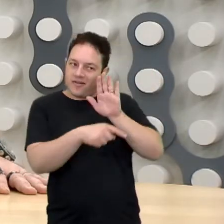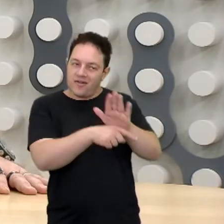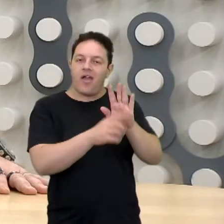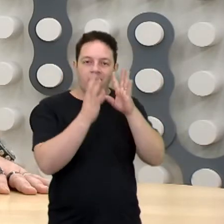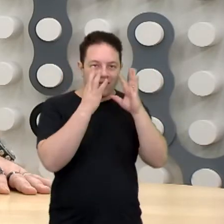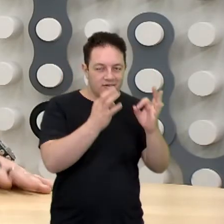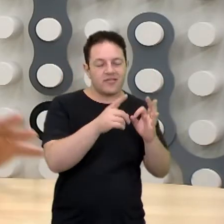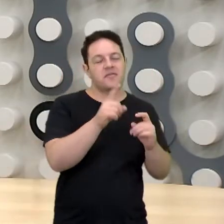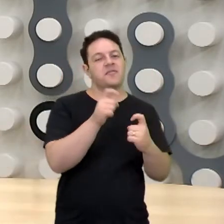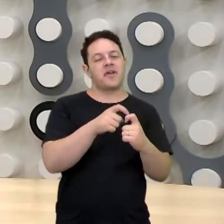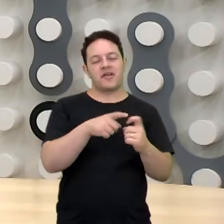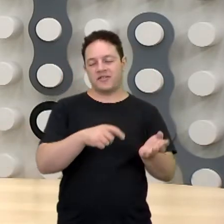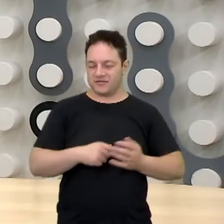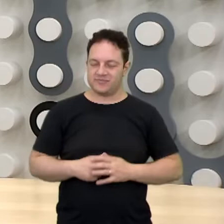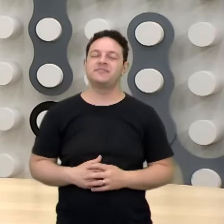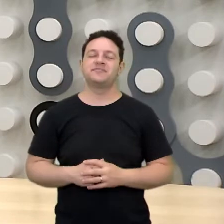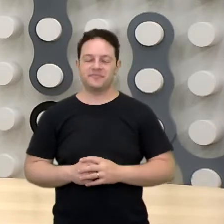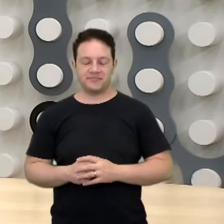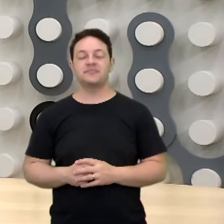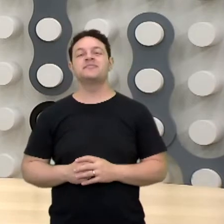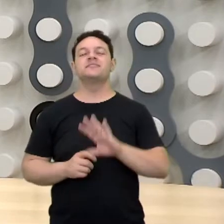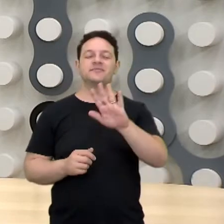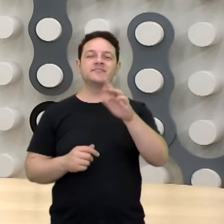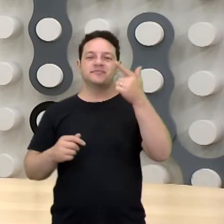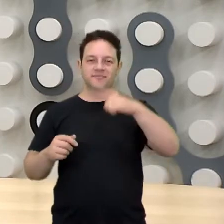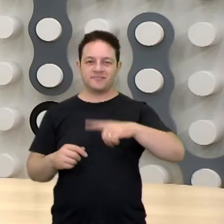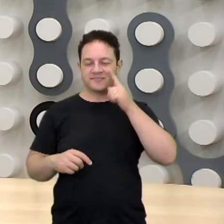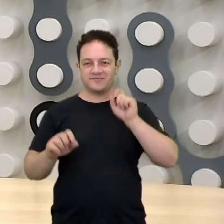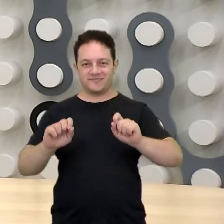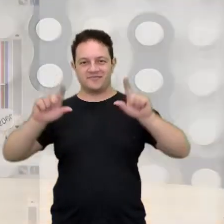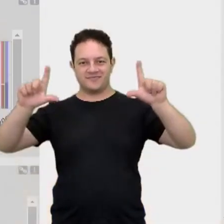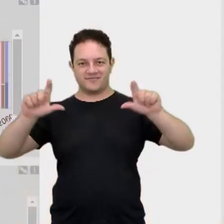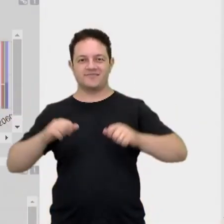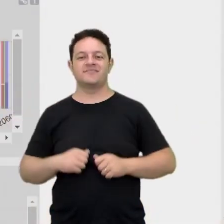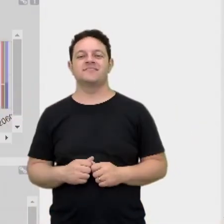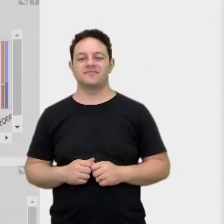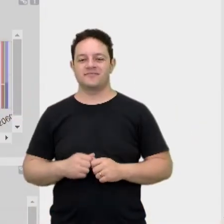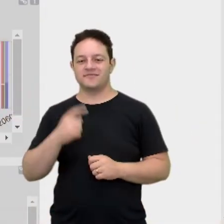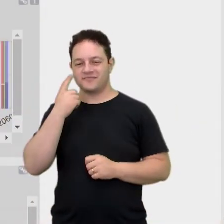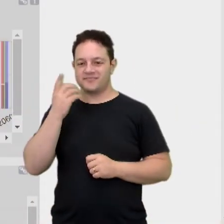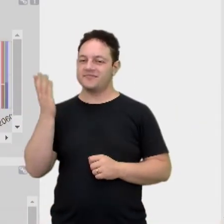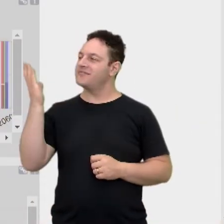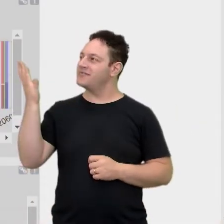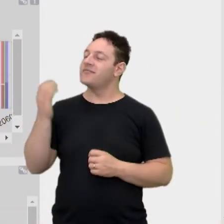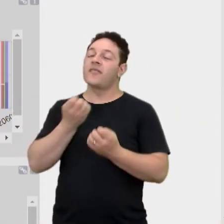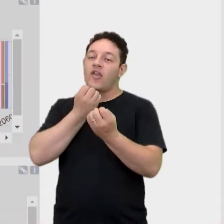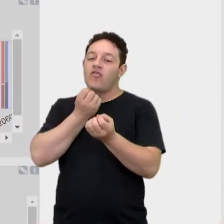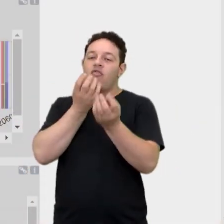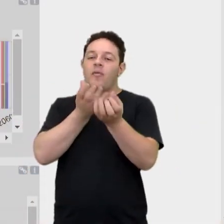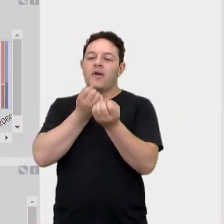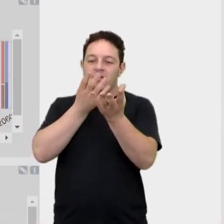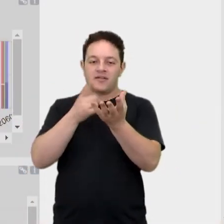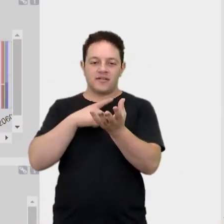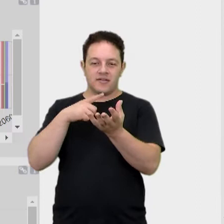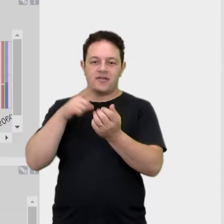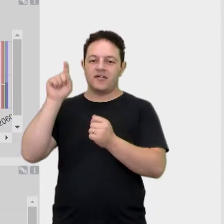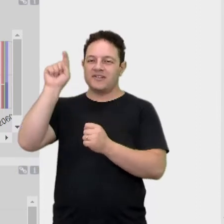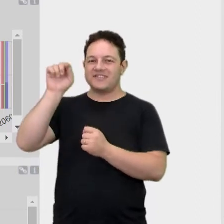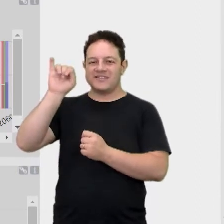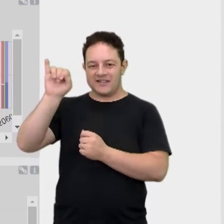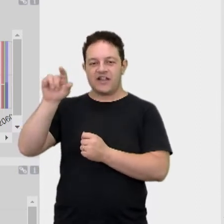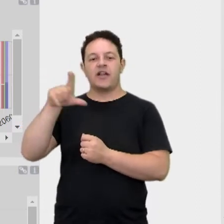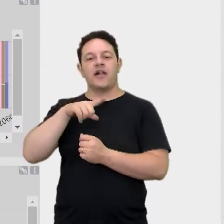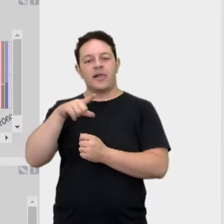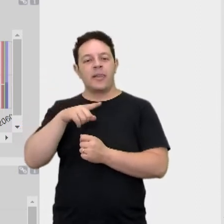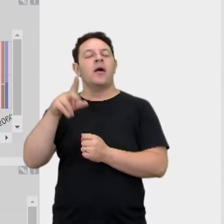aí, voltando lá para a tela, lá a gente vai ver também as informações aí da evolução, né? Então tem lá, ó, tá escrito lá, projeção da